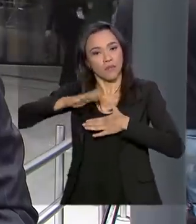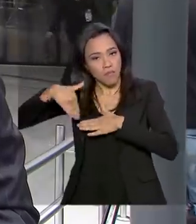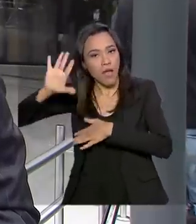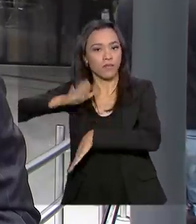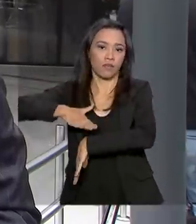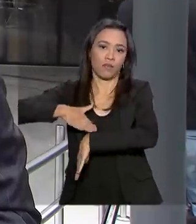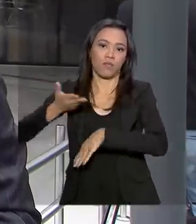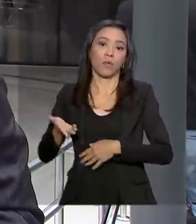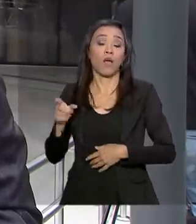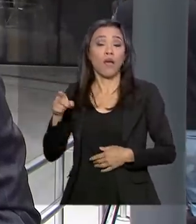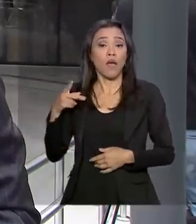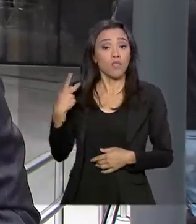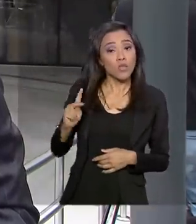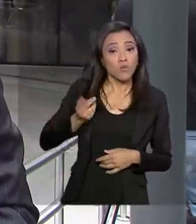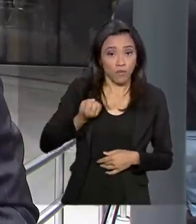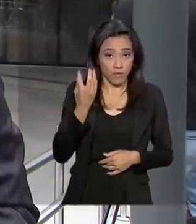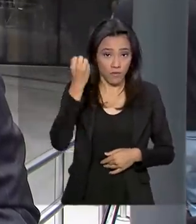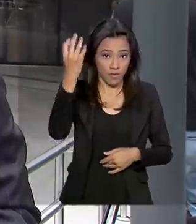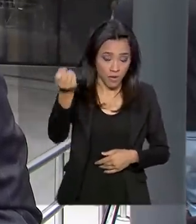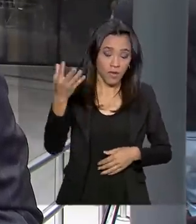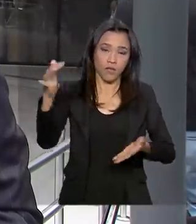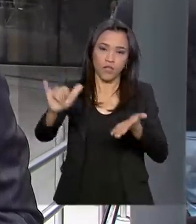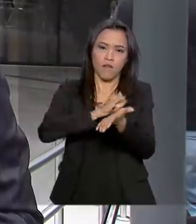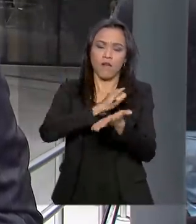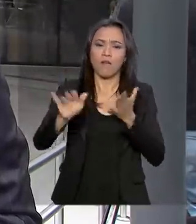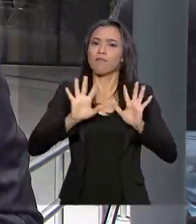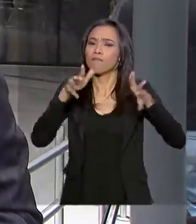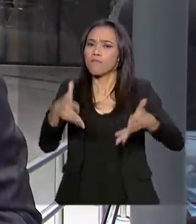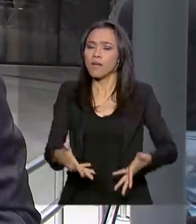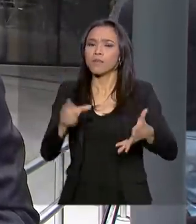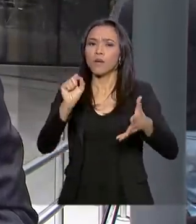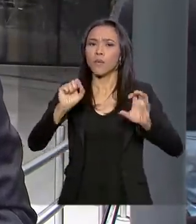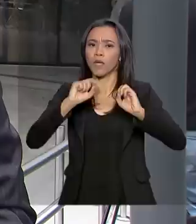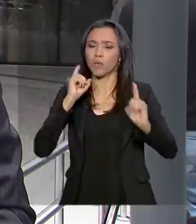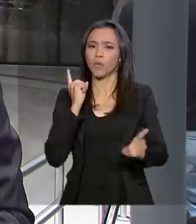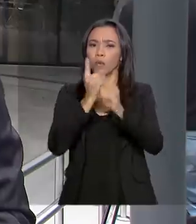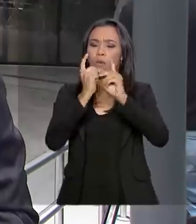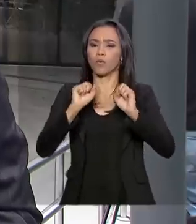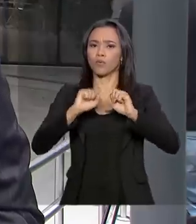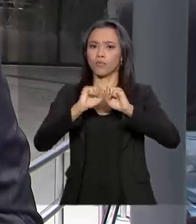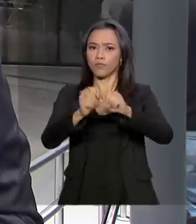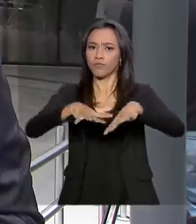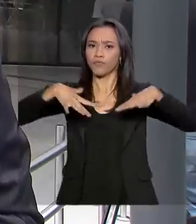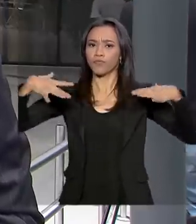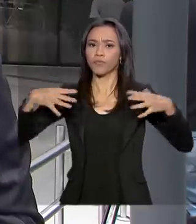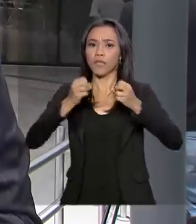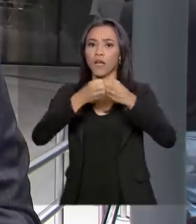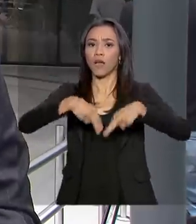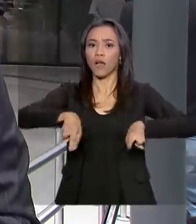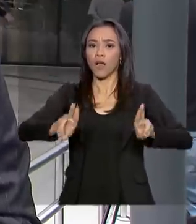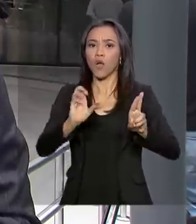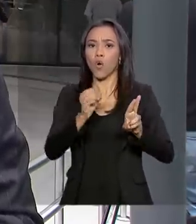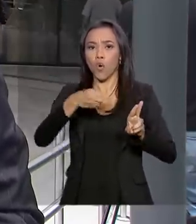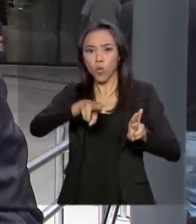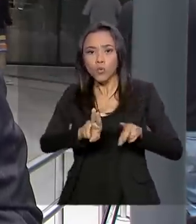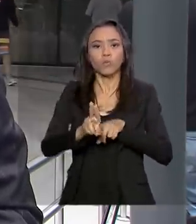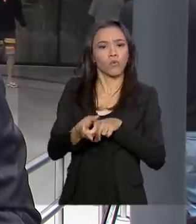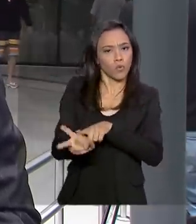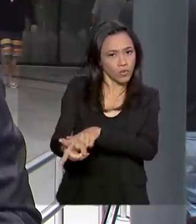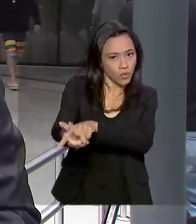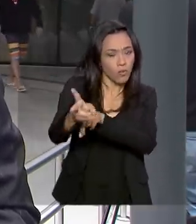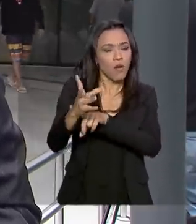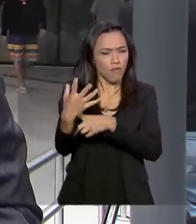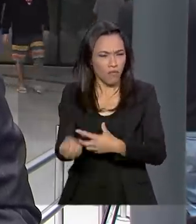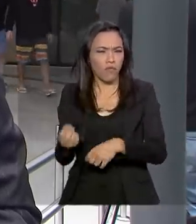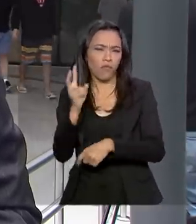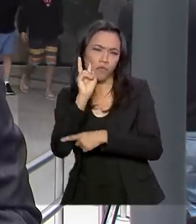República a Nova York para participar da Assembleia Geral da Organização das Nações Unidas, no entanto, continua mantido. Vamos ver o